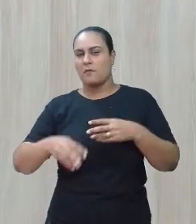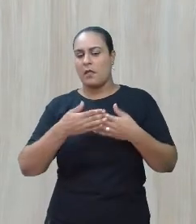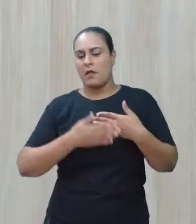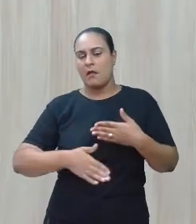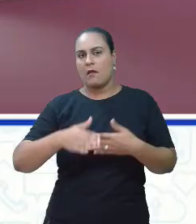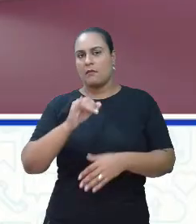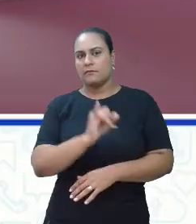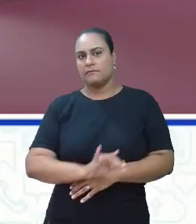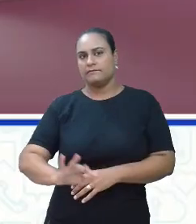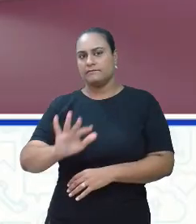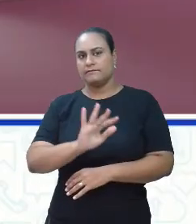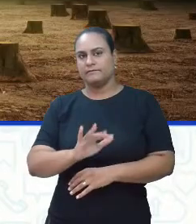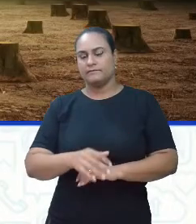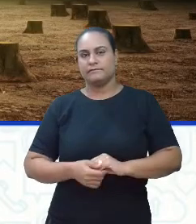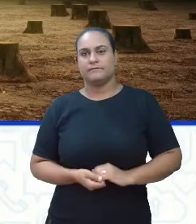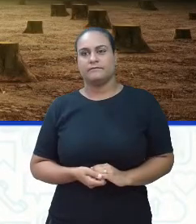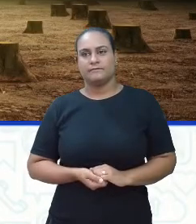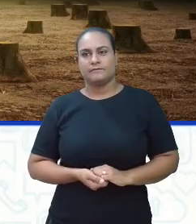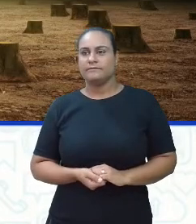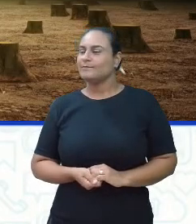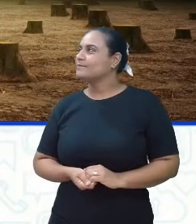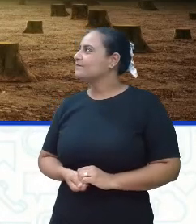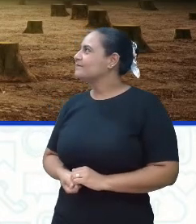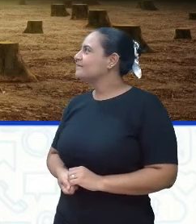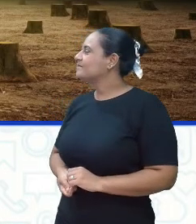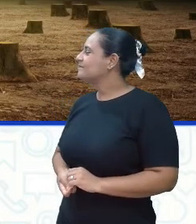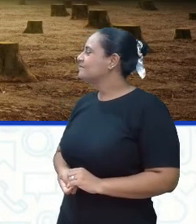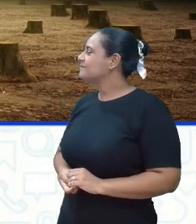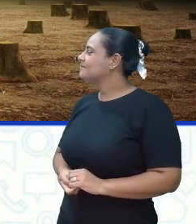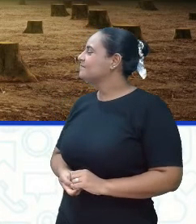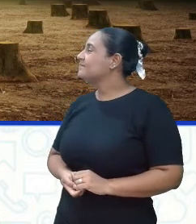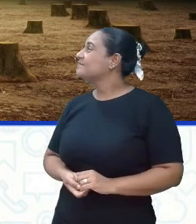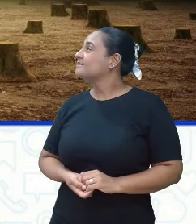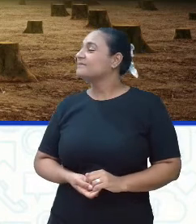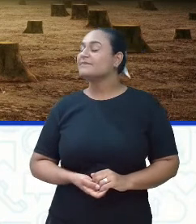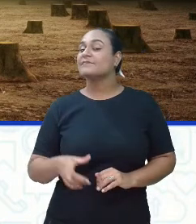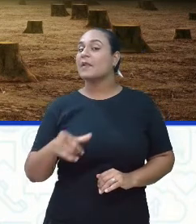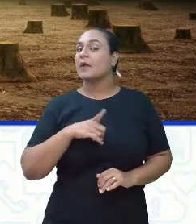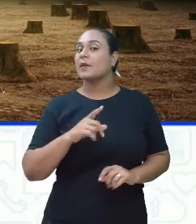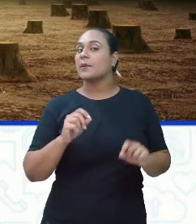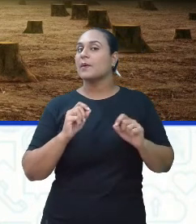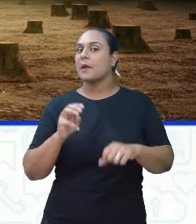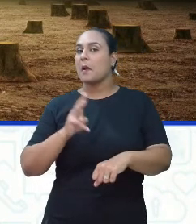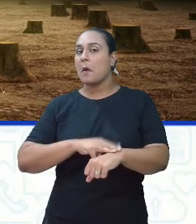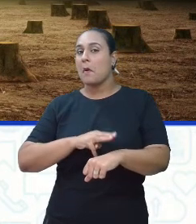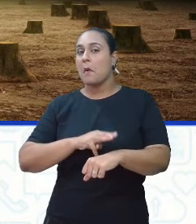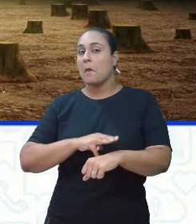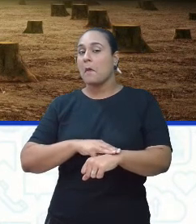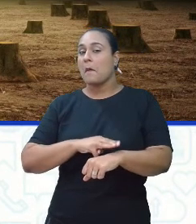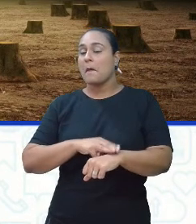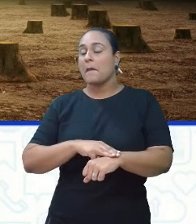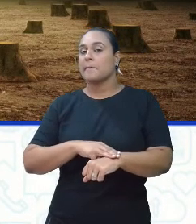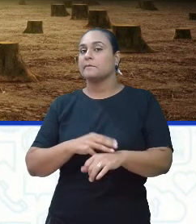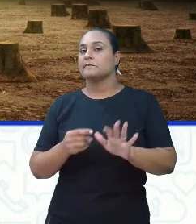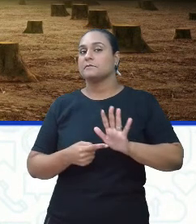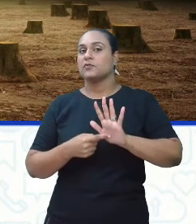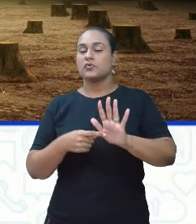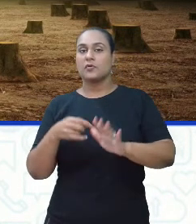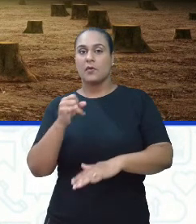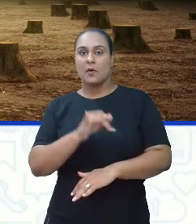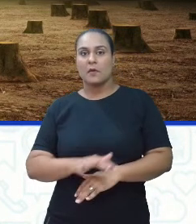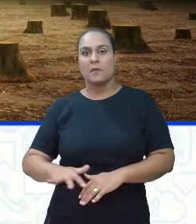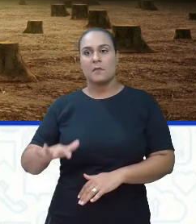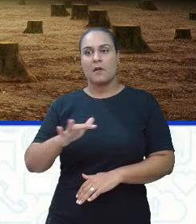Observem a imagem. Então, nós temos aqui este momento de... Eu trouxe uma imagem